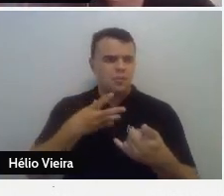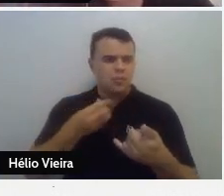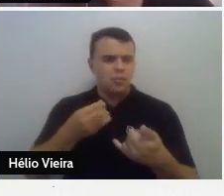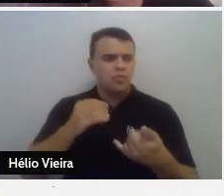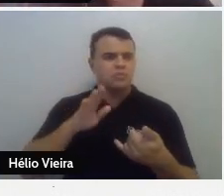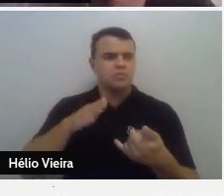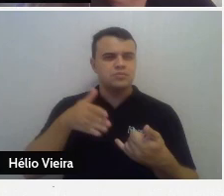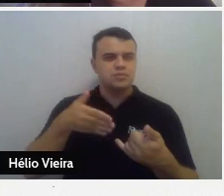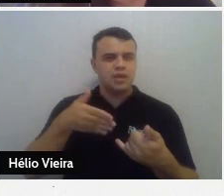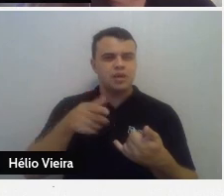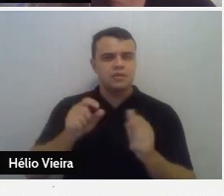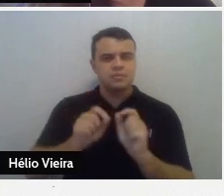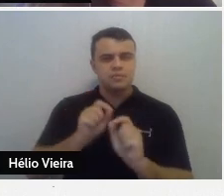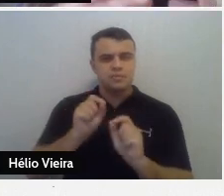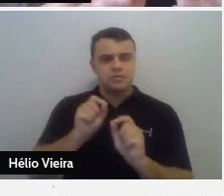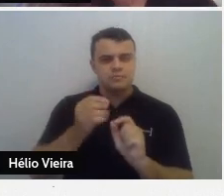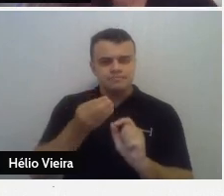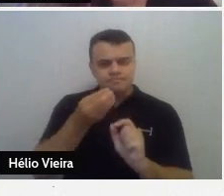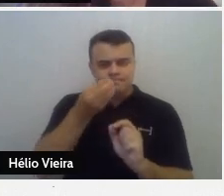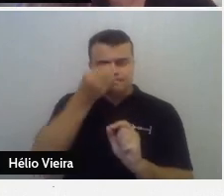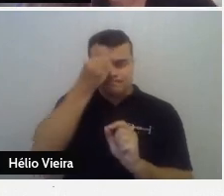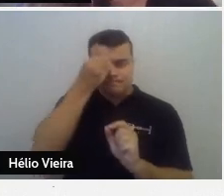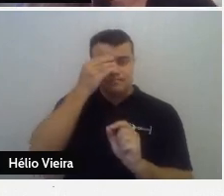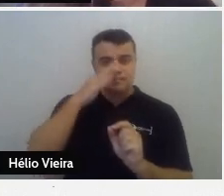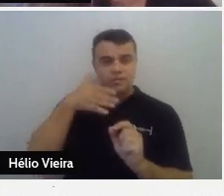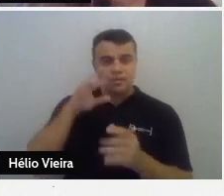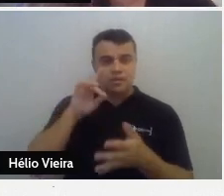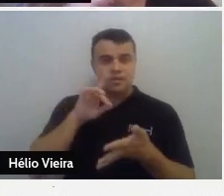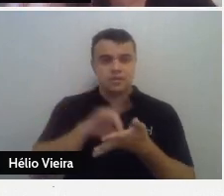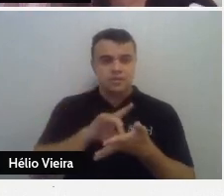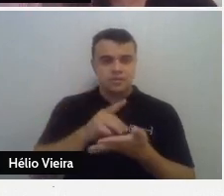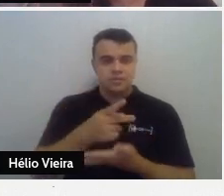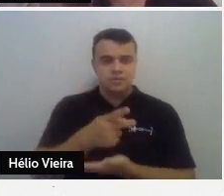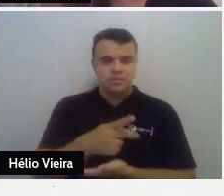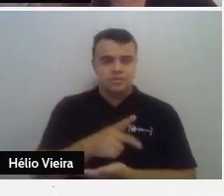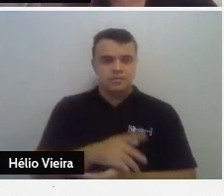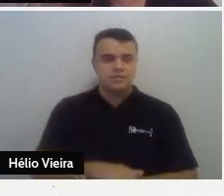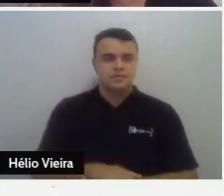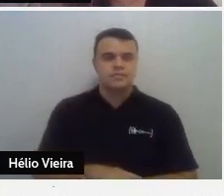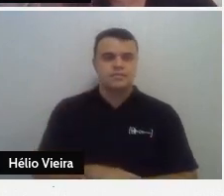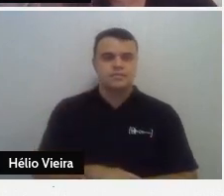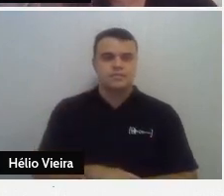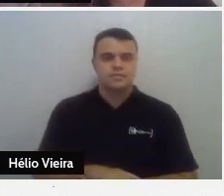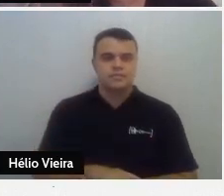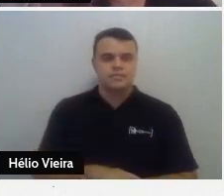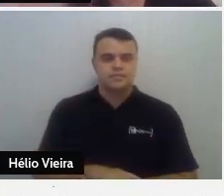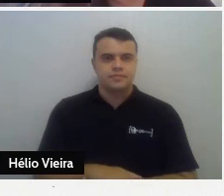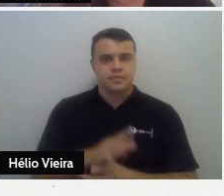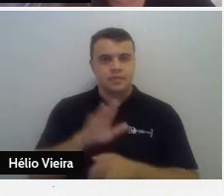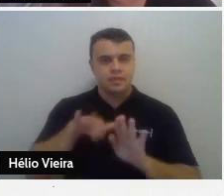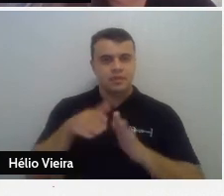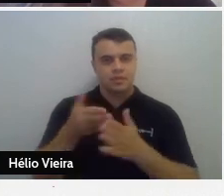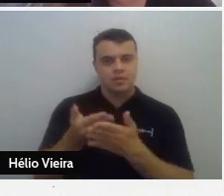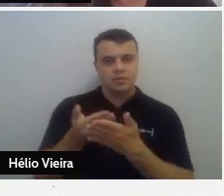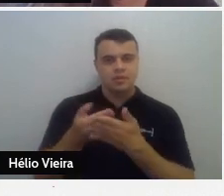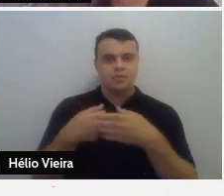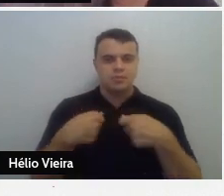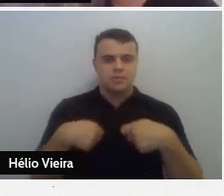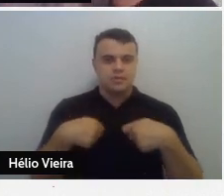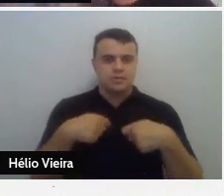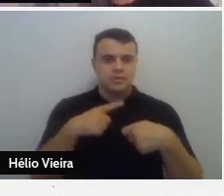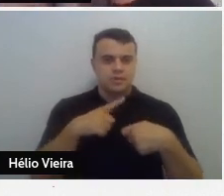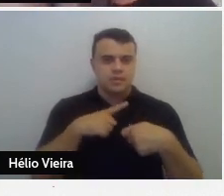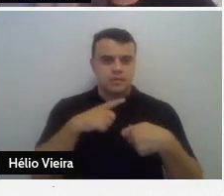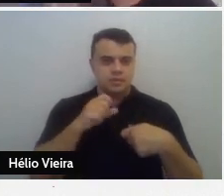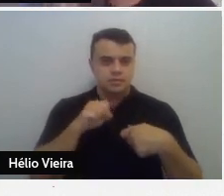já entranhado na realidade delas, né? E a educação necessita também trazer